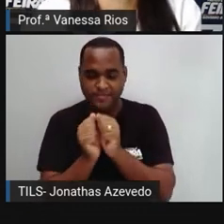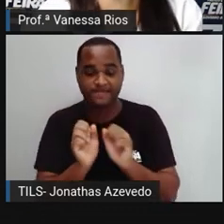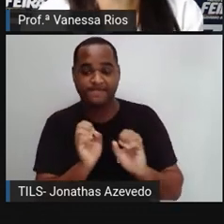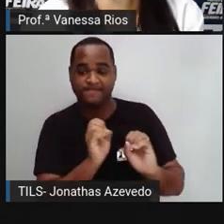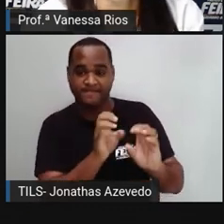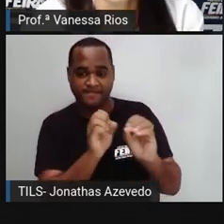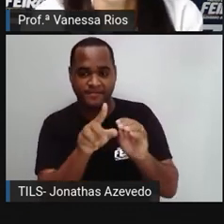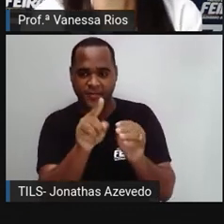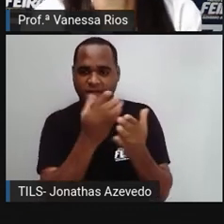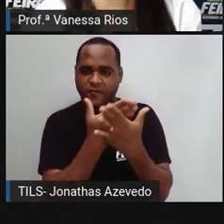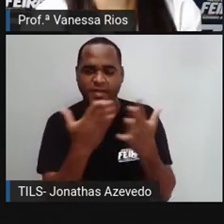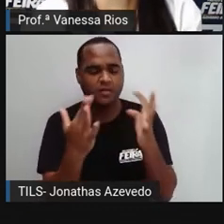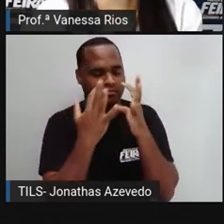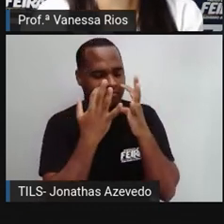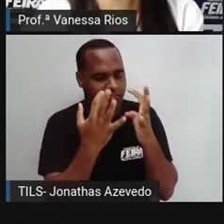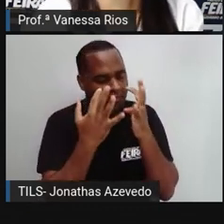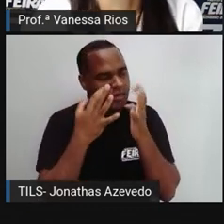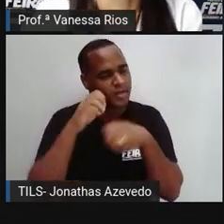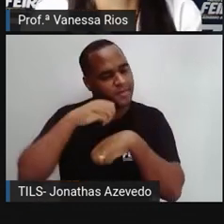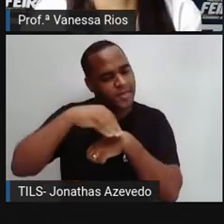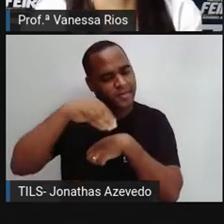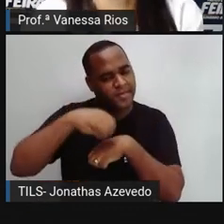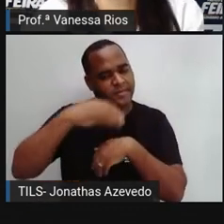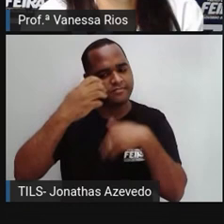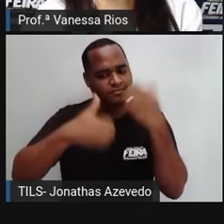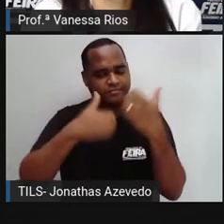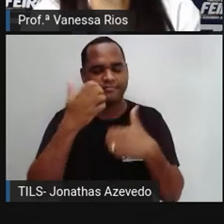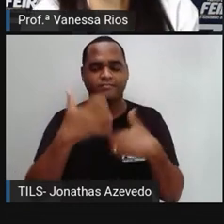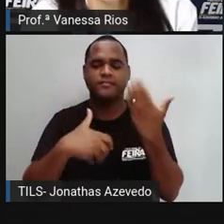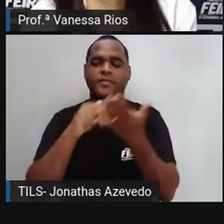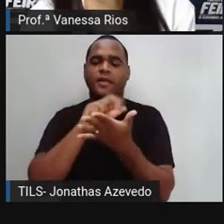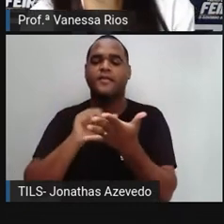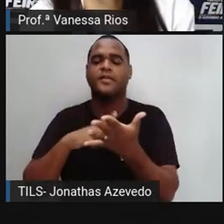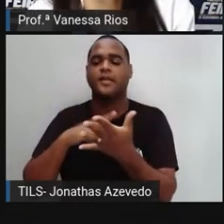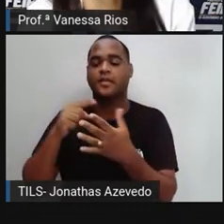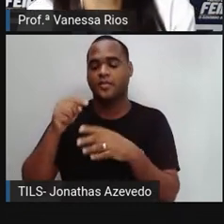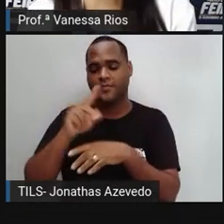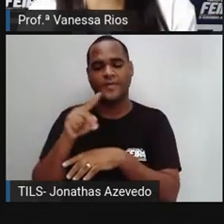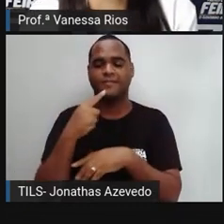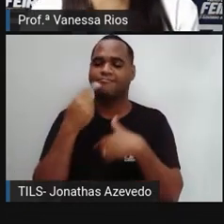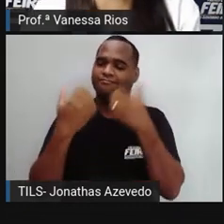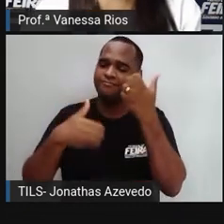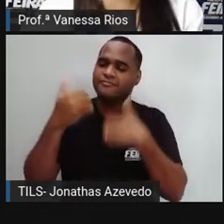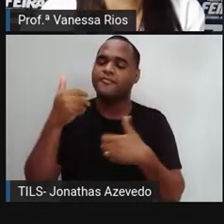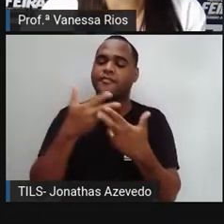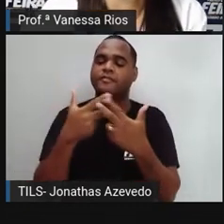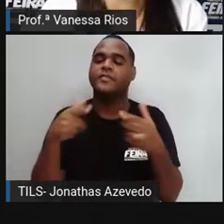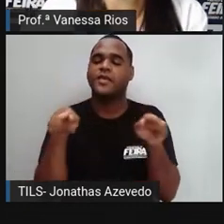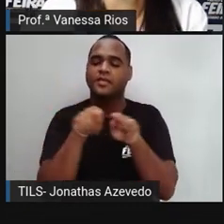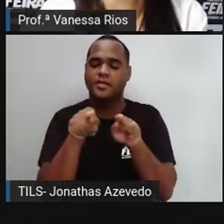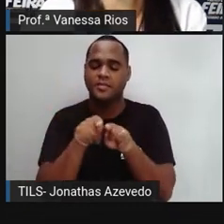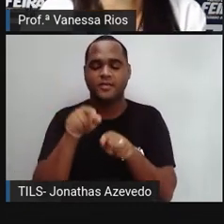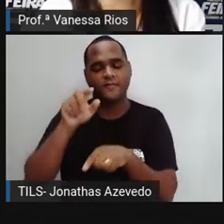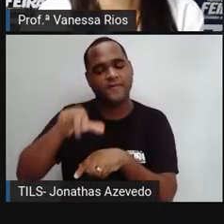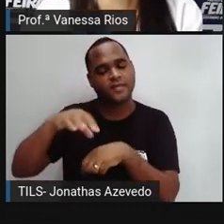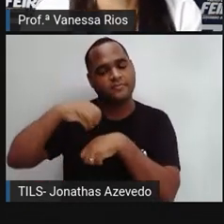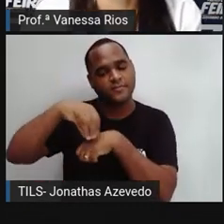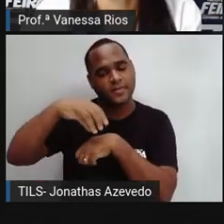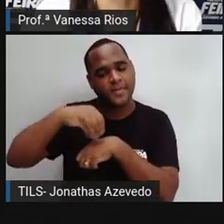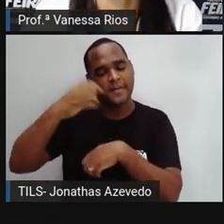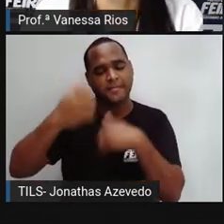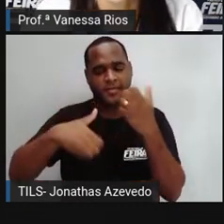que prestam atenção nas orientações, nas explicações que a Pro passa e que através dessas orientações e